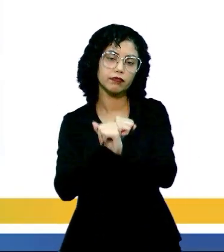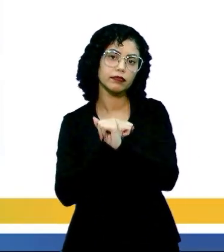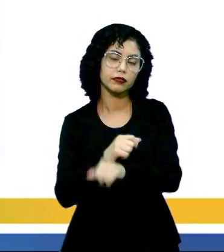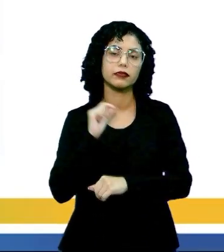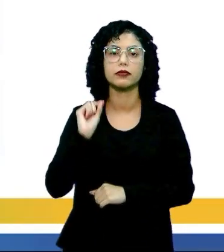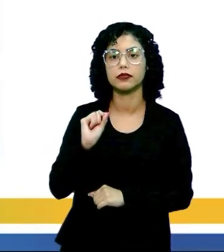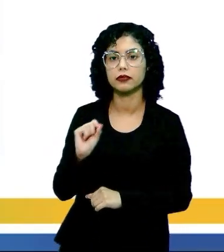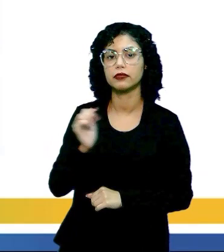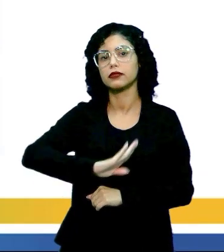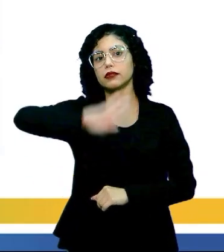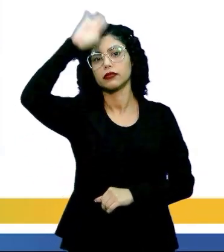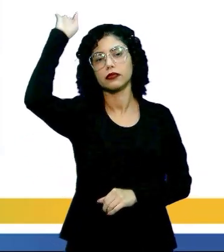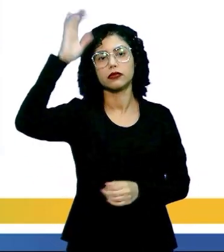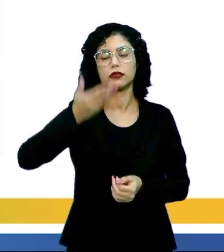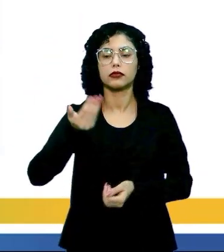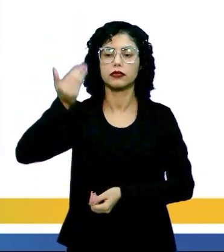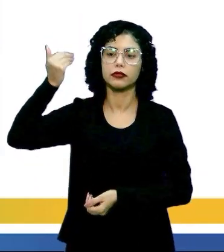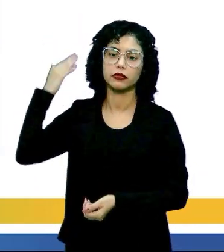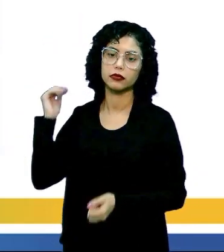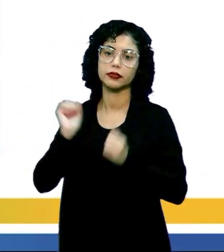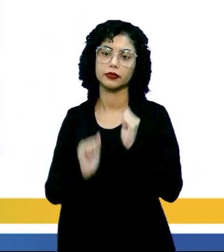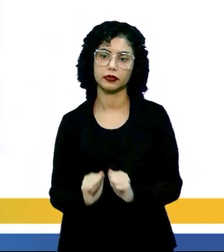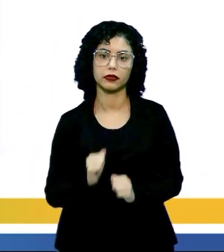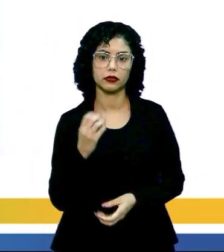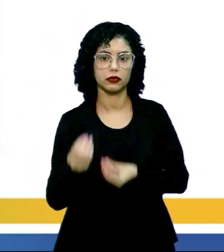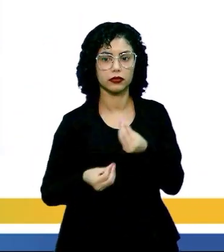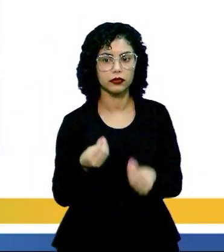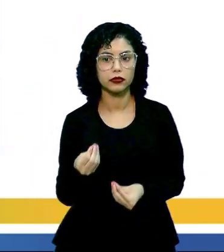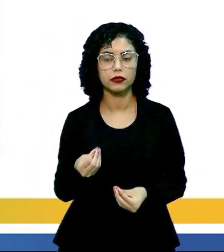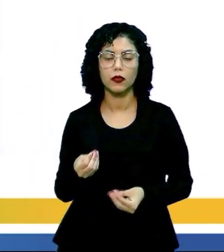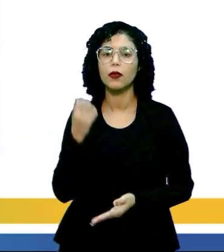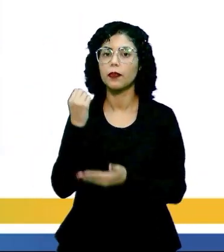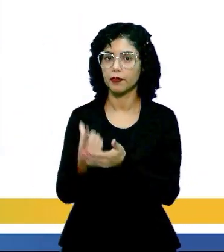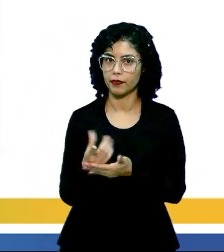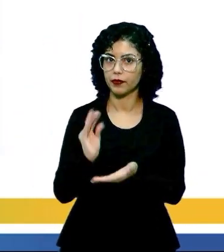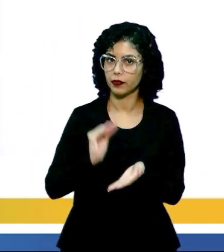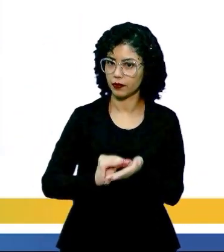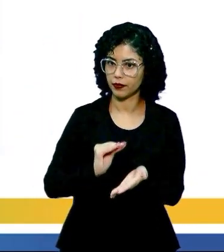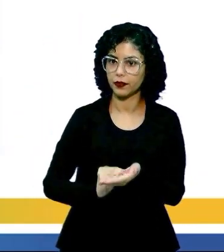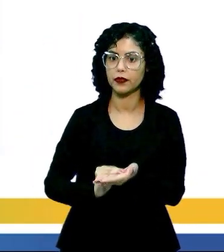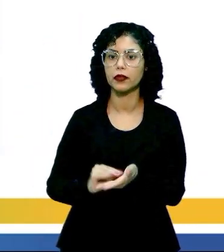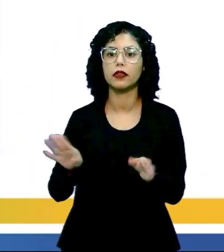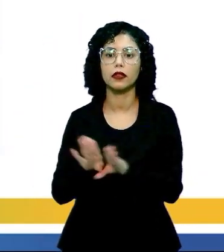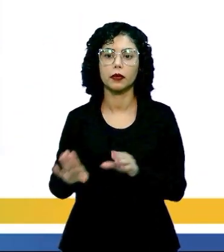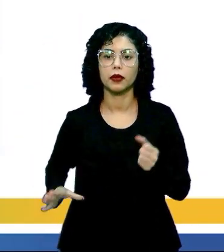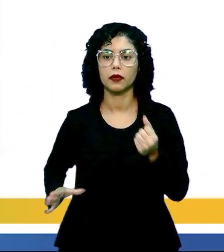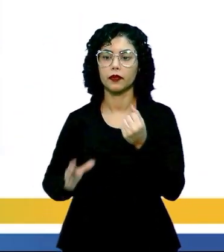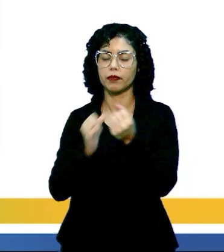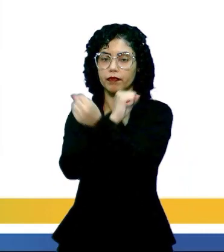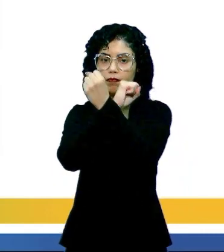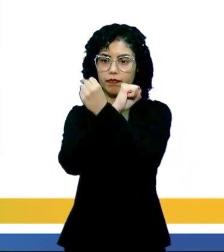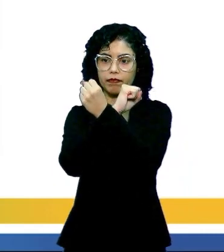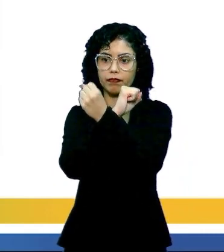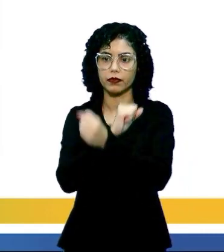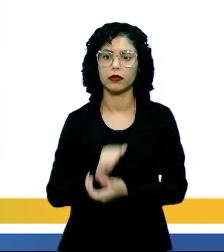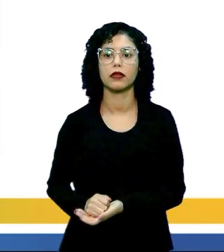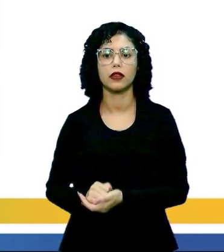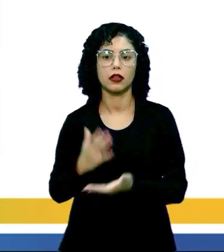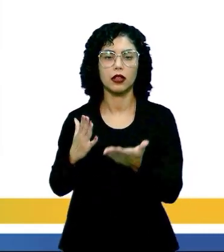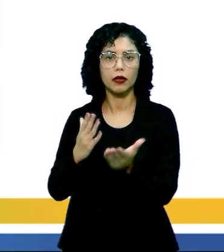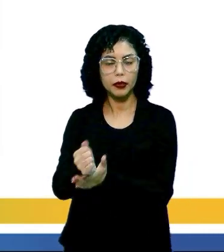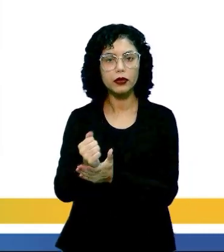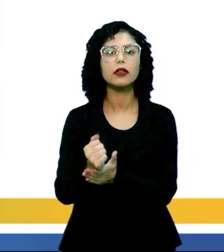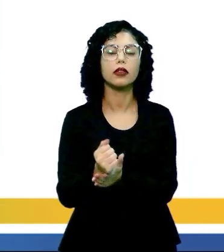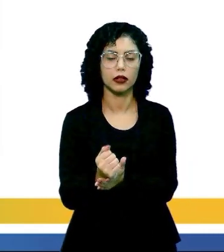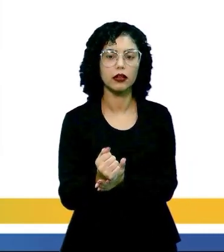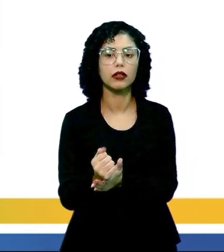escravos, né, na Roma Antiga, eles poderiam ser tanto por dívida, quanto também ex-prisioneiros de guerra, né, aqueles que eram